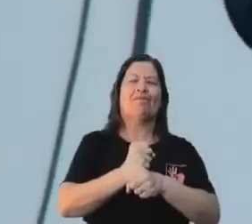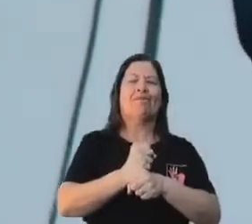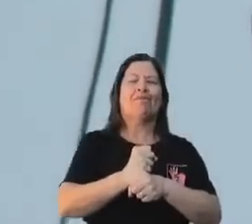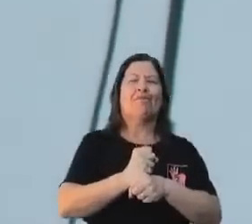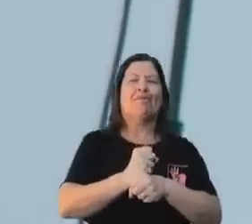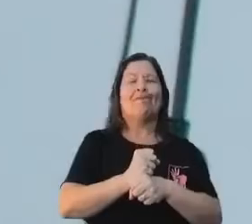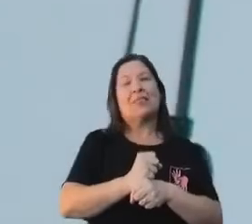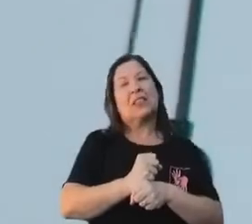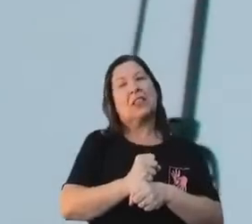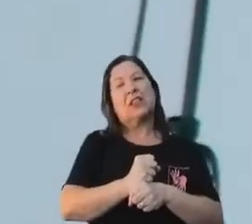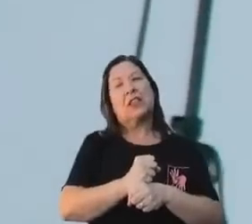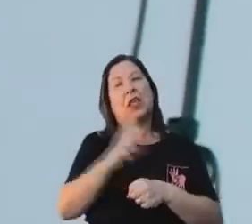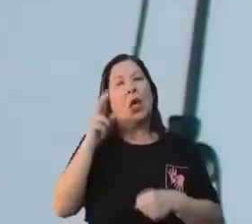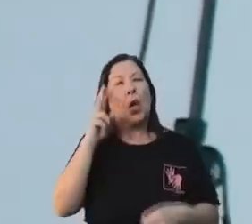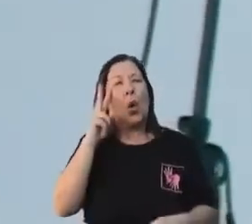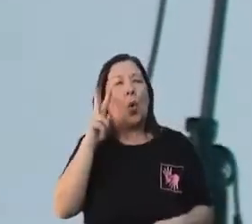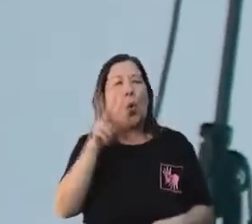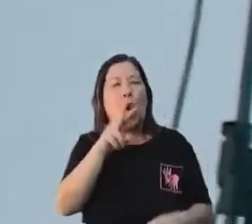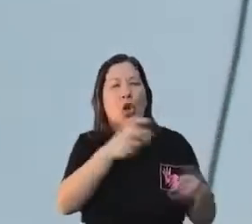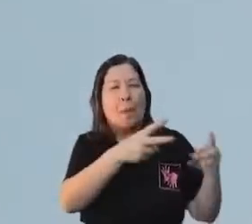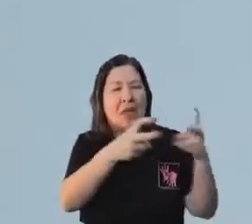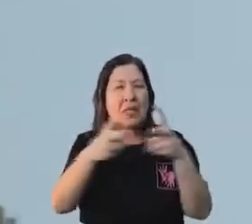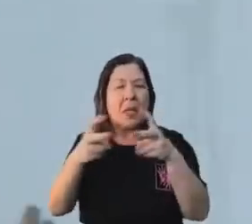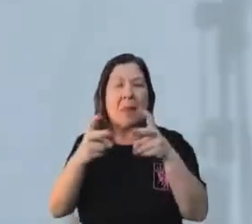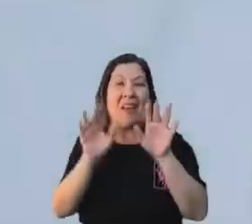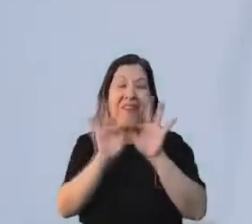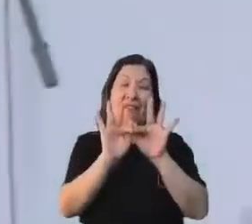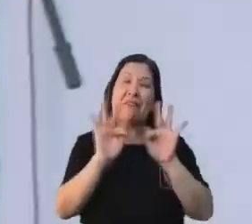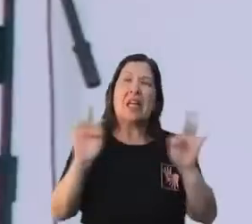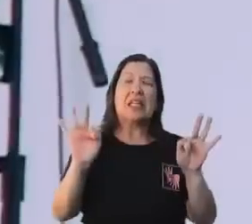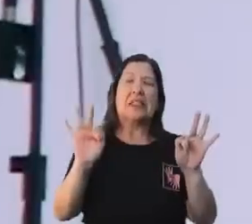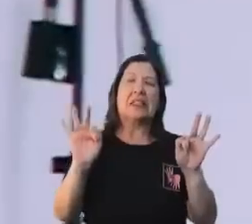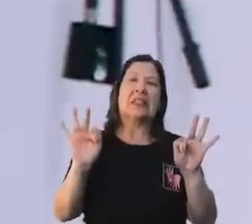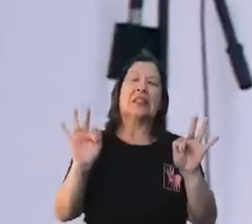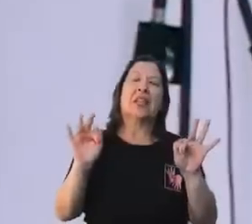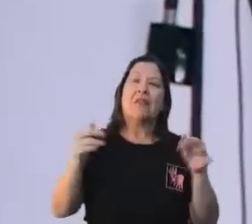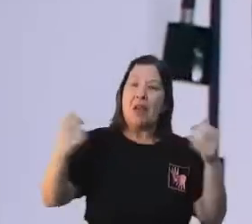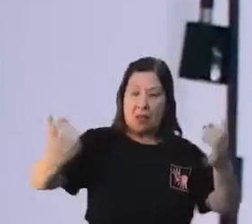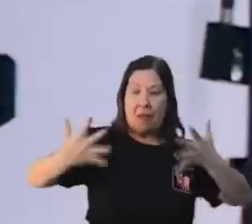pessoa ainda vai ser impactada? Será que a minha vida vai influenciar alguém?